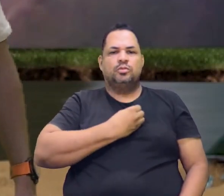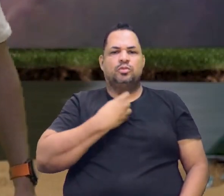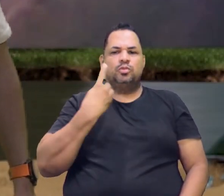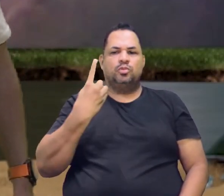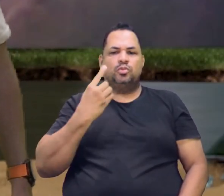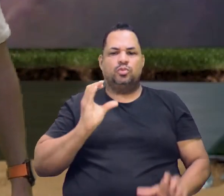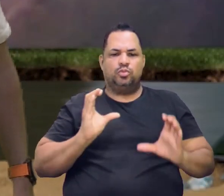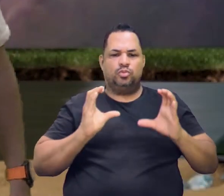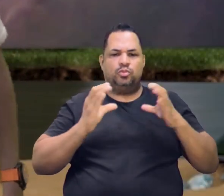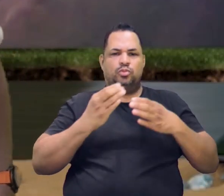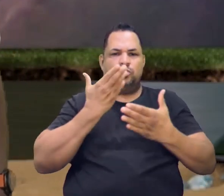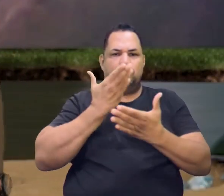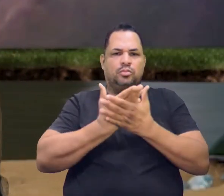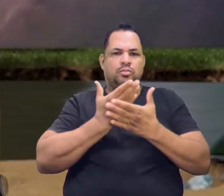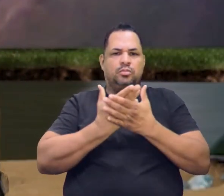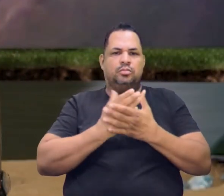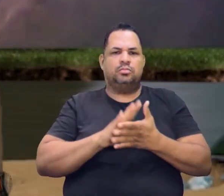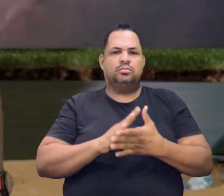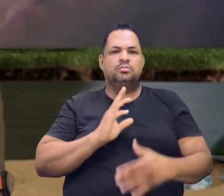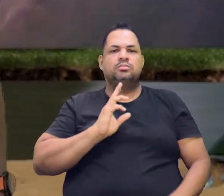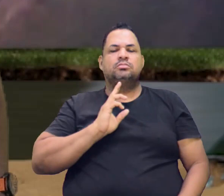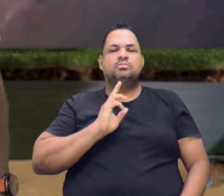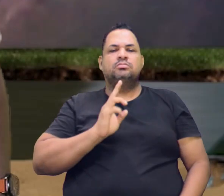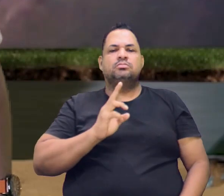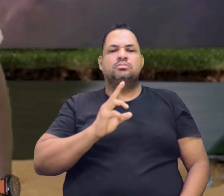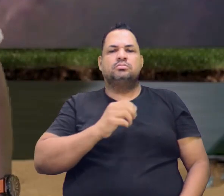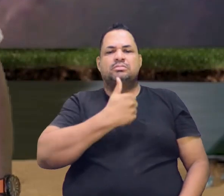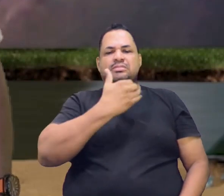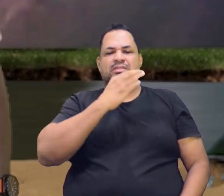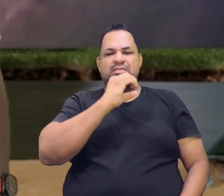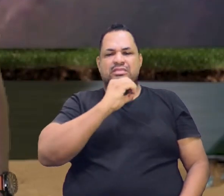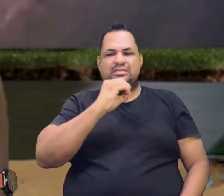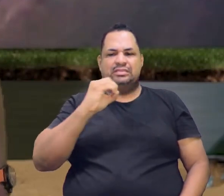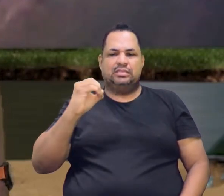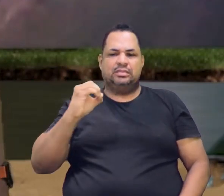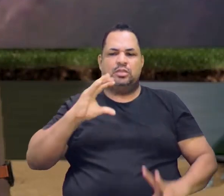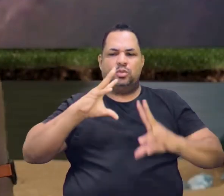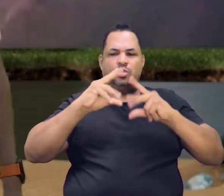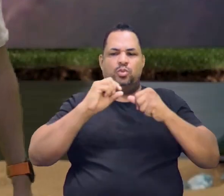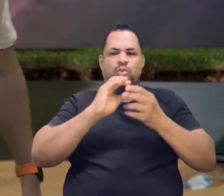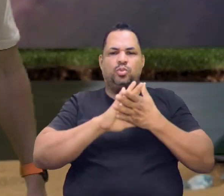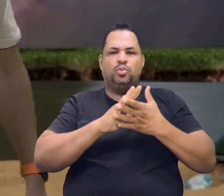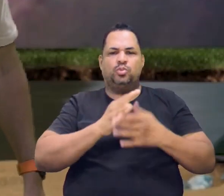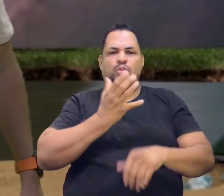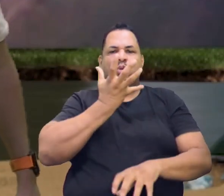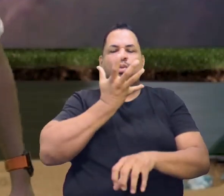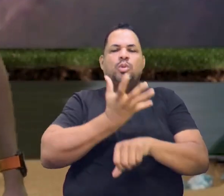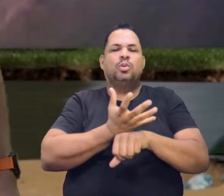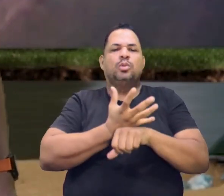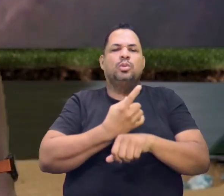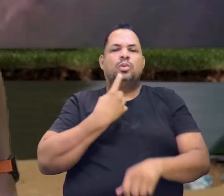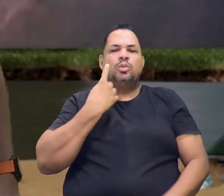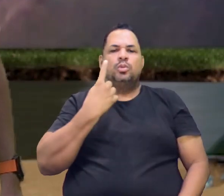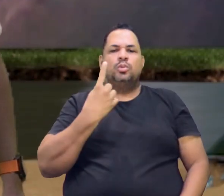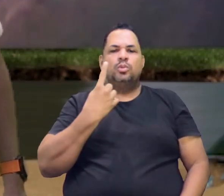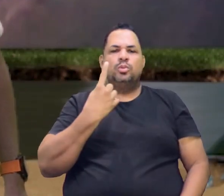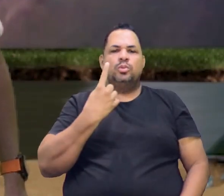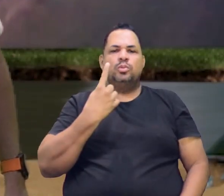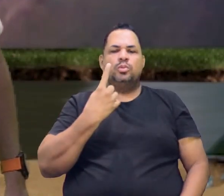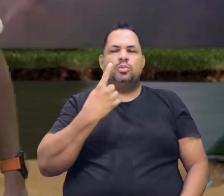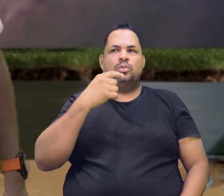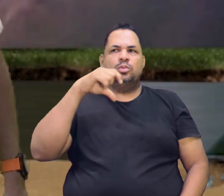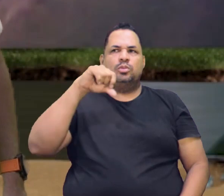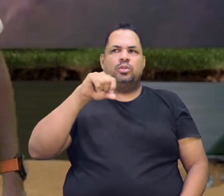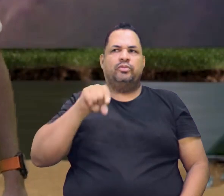da turma. Rondon sempre tirou 10 em todas as disciplinas. Uma única disciplina, que ele